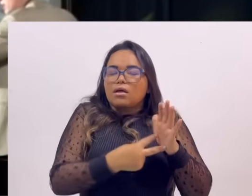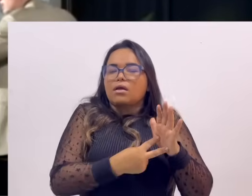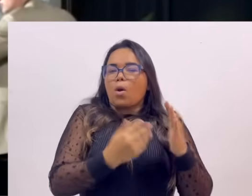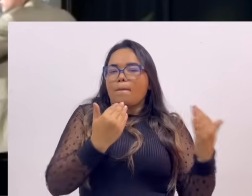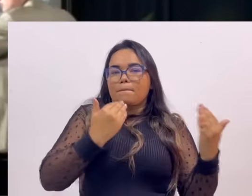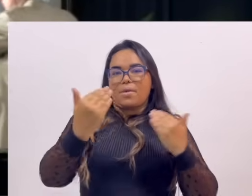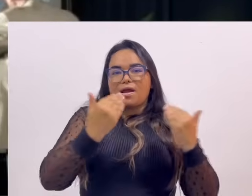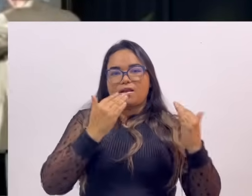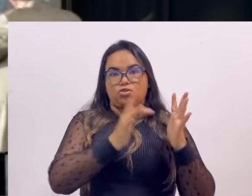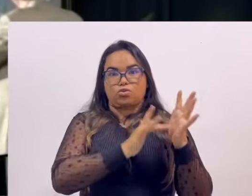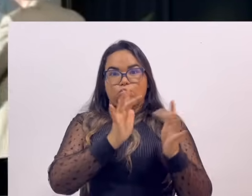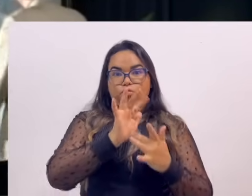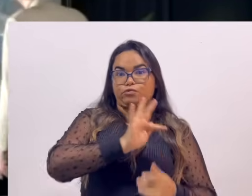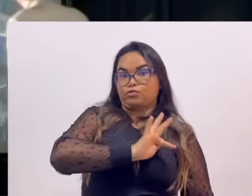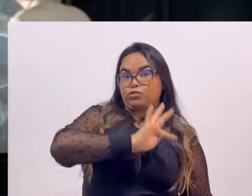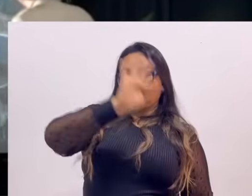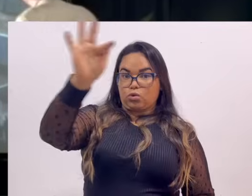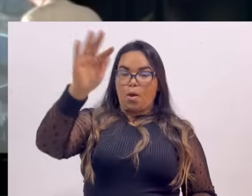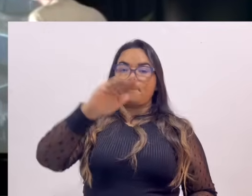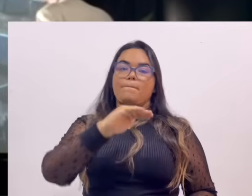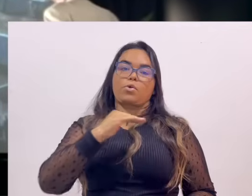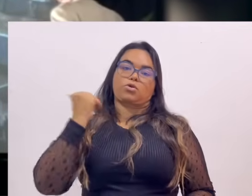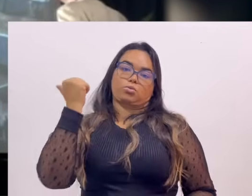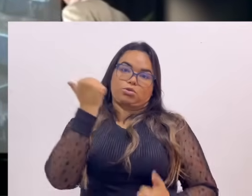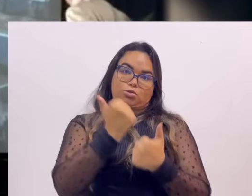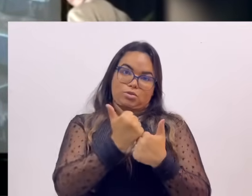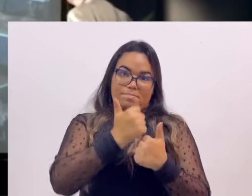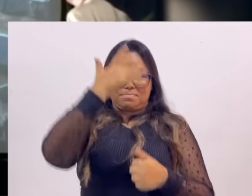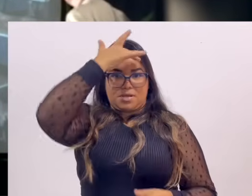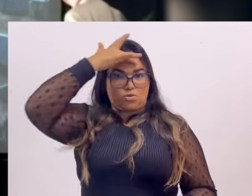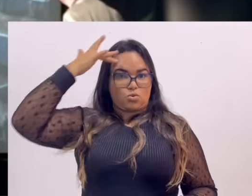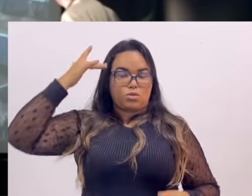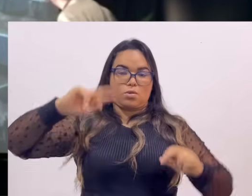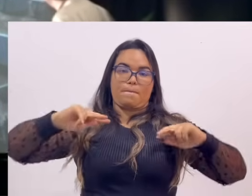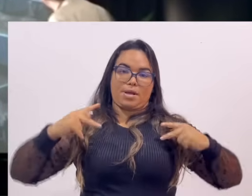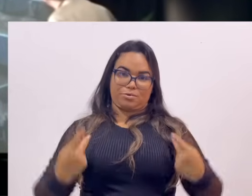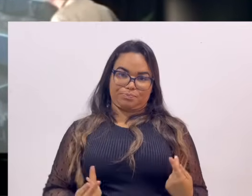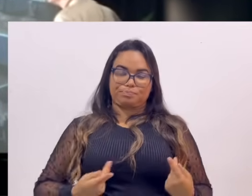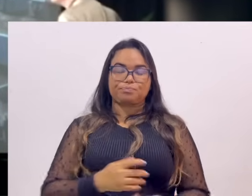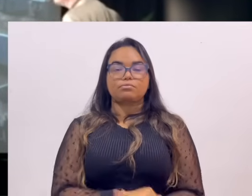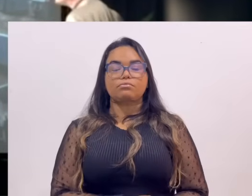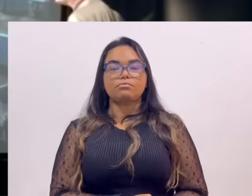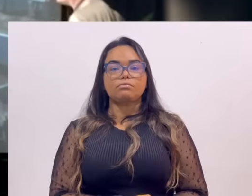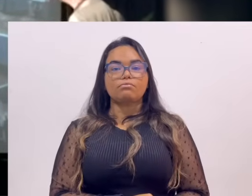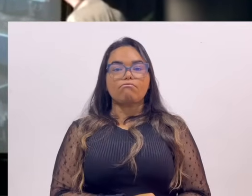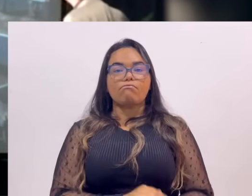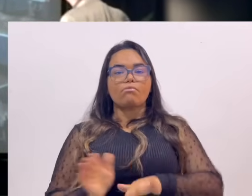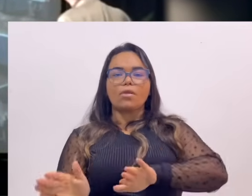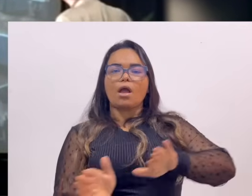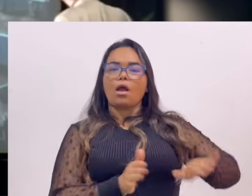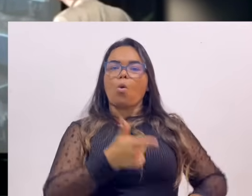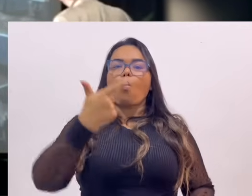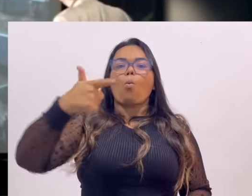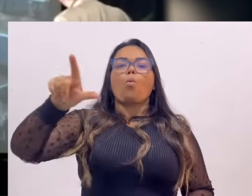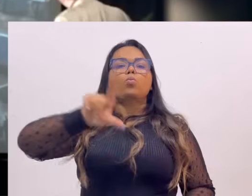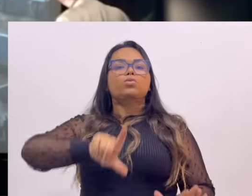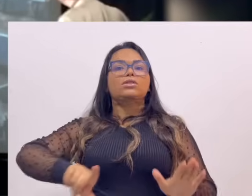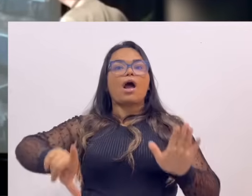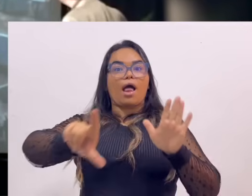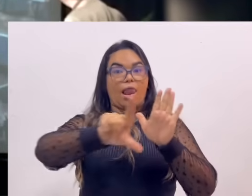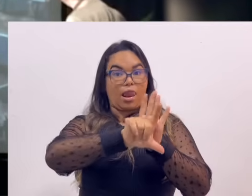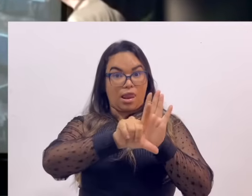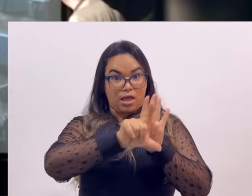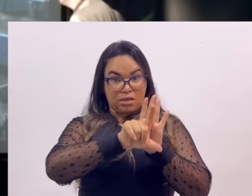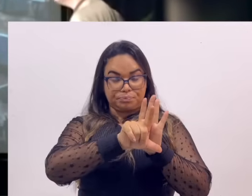que iria morrer por nós. Agora, vamos dar uma olhada em outra lei, que é a lei cerimonial e